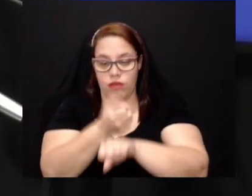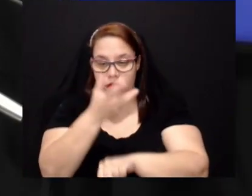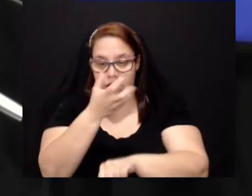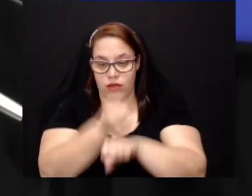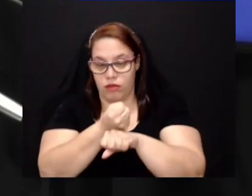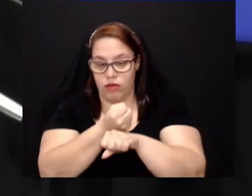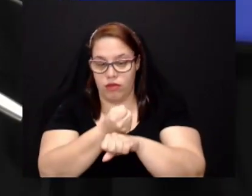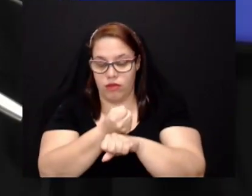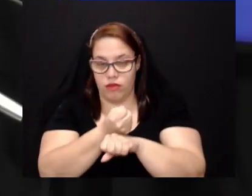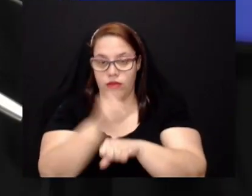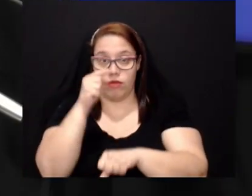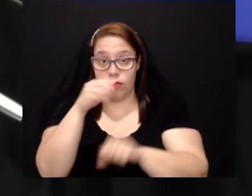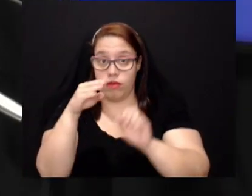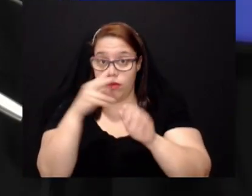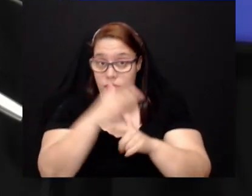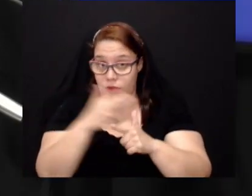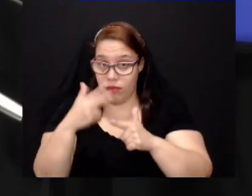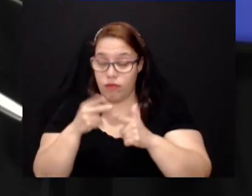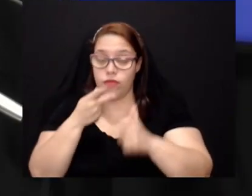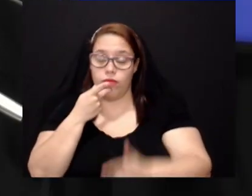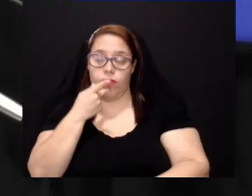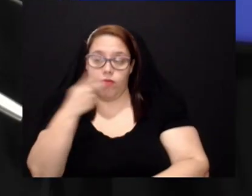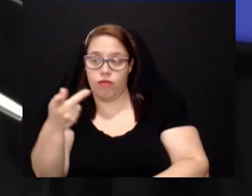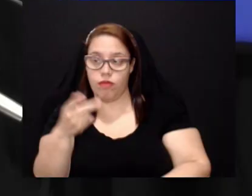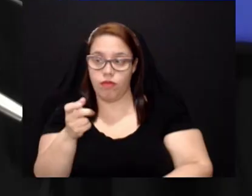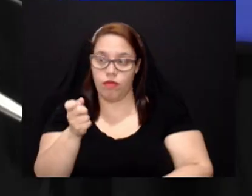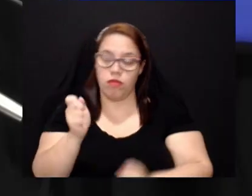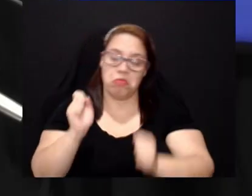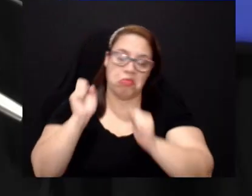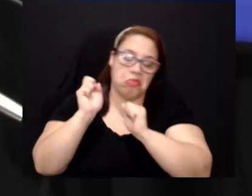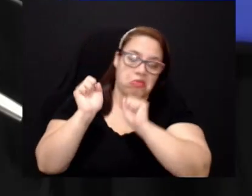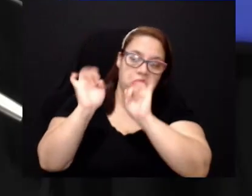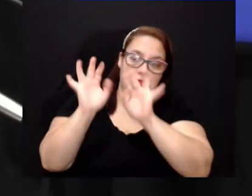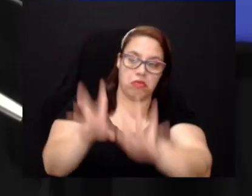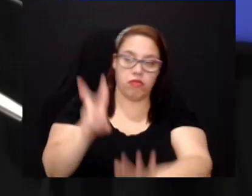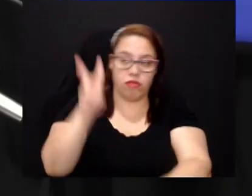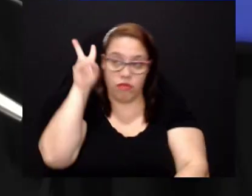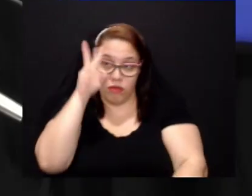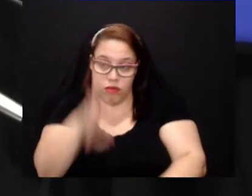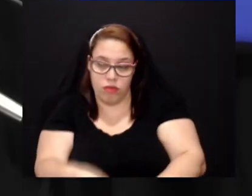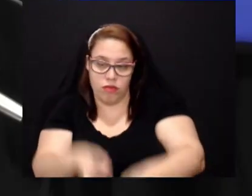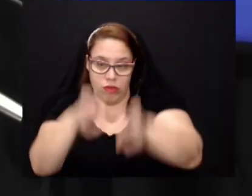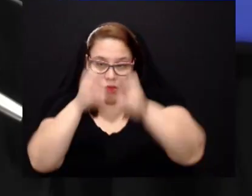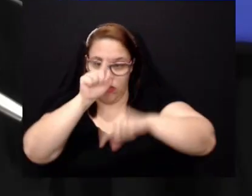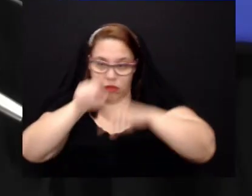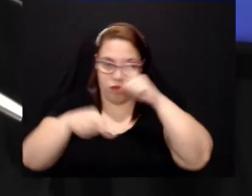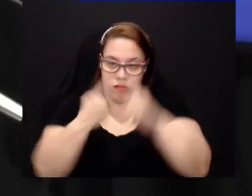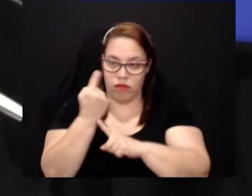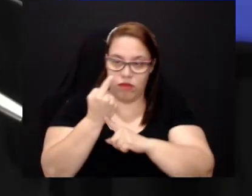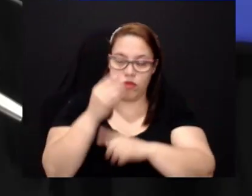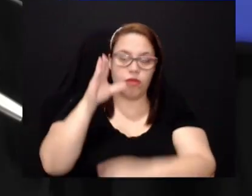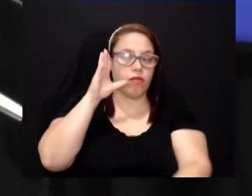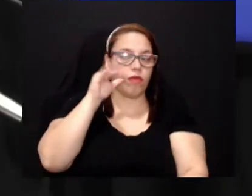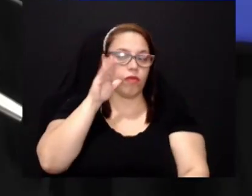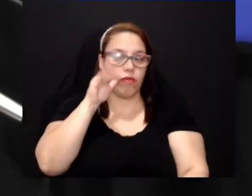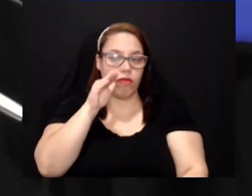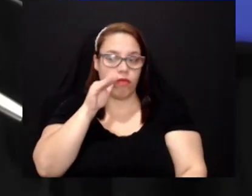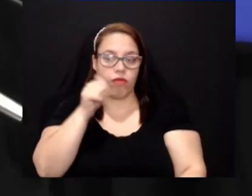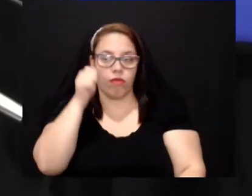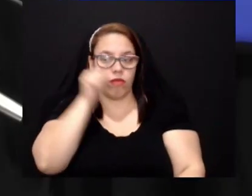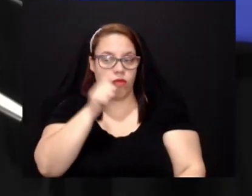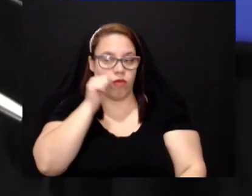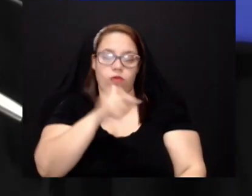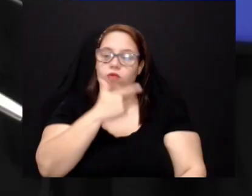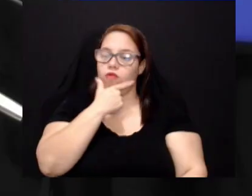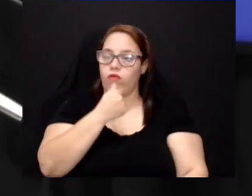dessa série que dá voz, ilumina histórias e reconhece a potência de servidores e servidoras negras que